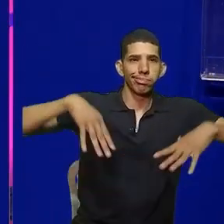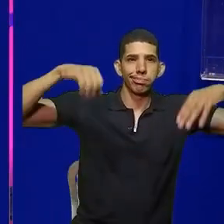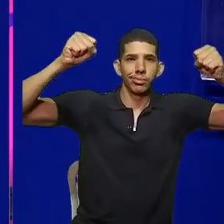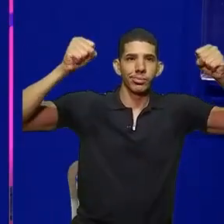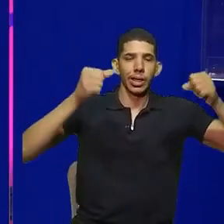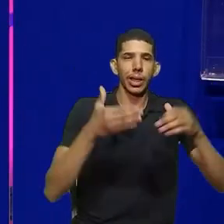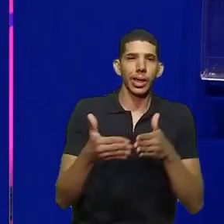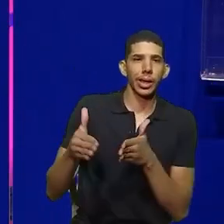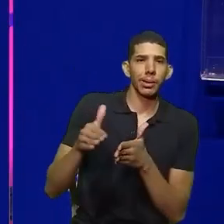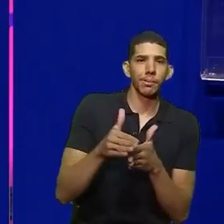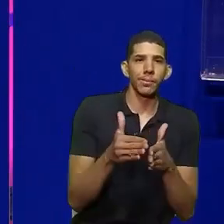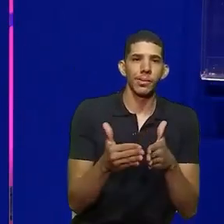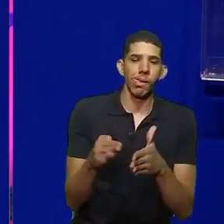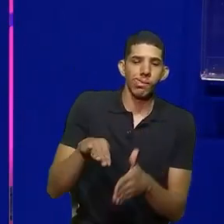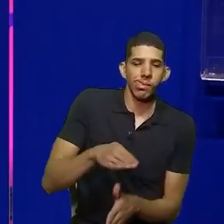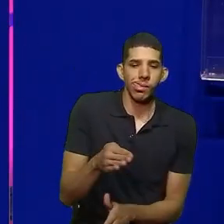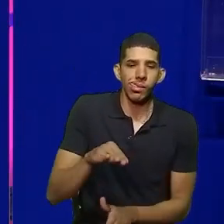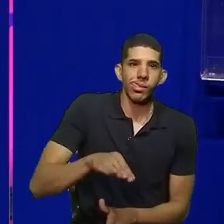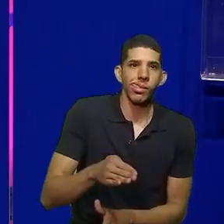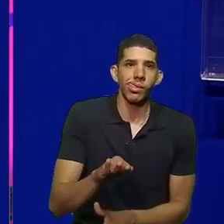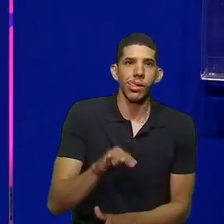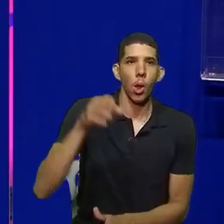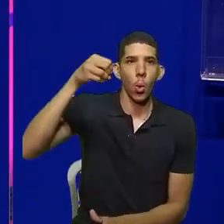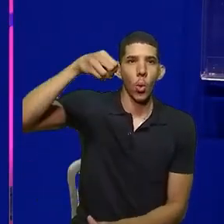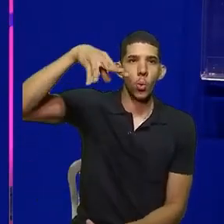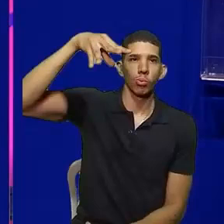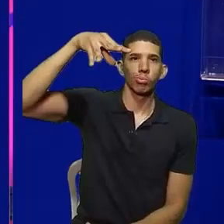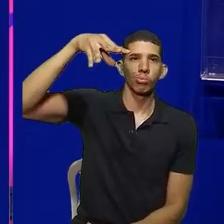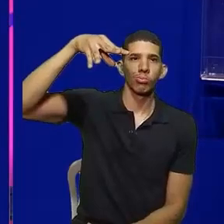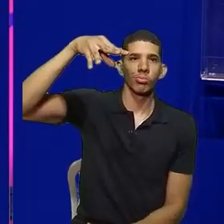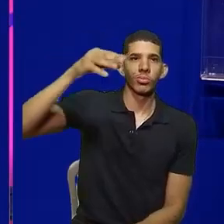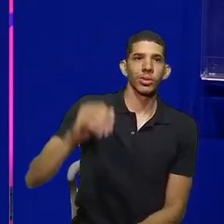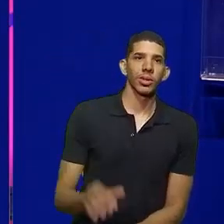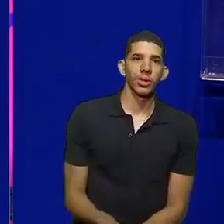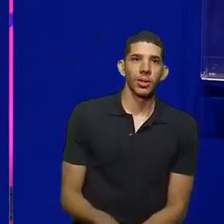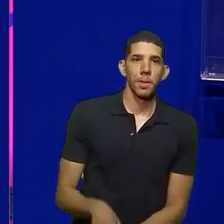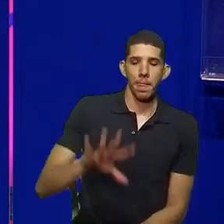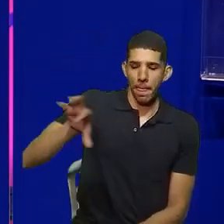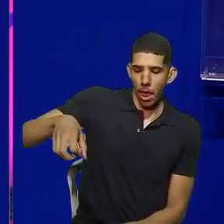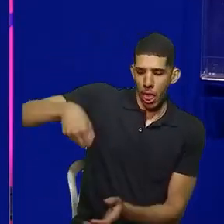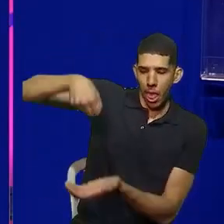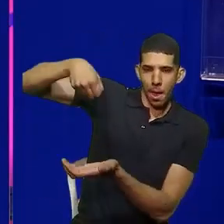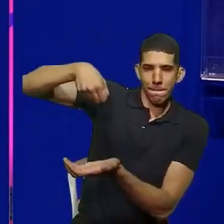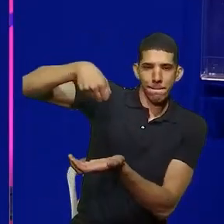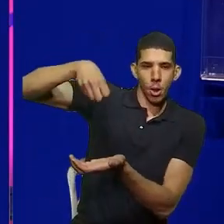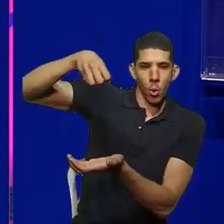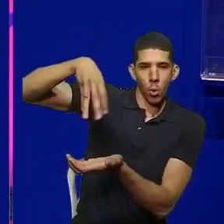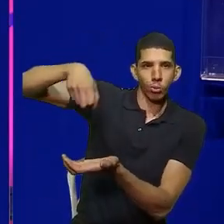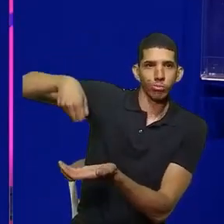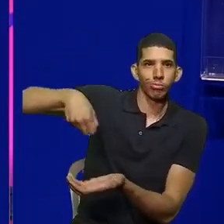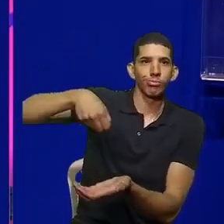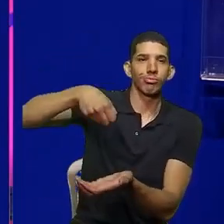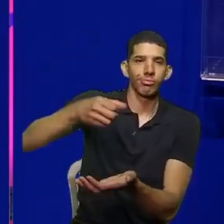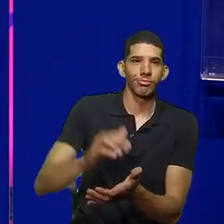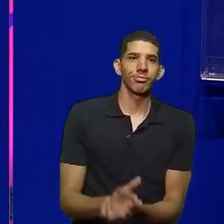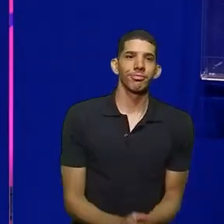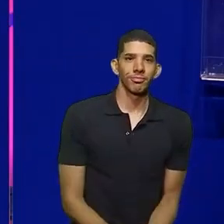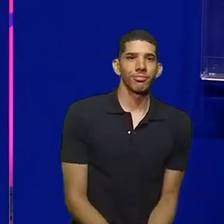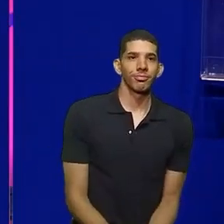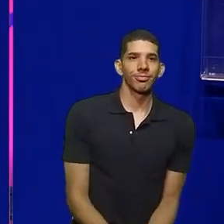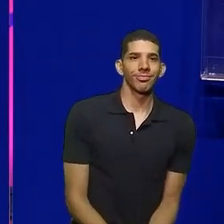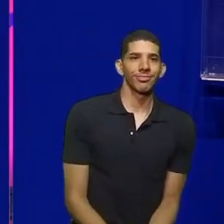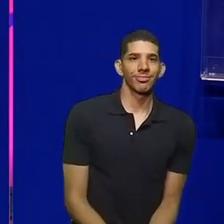gente descendo, às vezes com lamparina, para ir para a igreja, para a novena. Então, era muito...